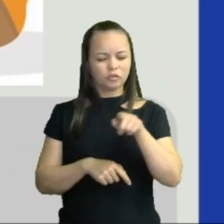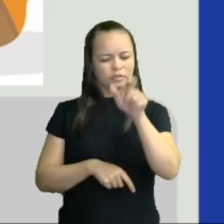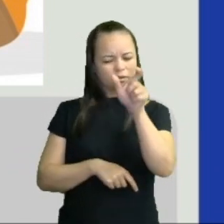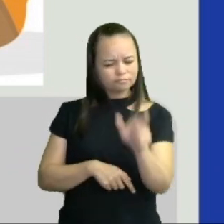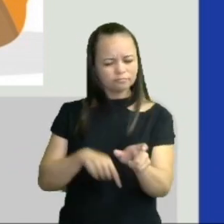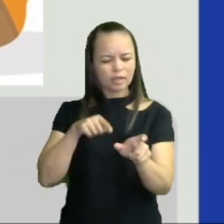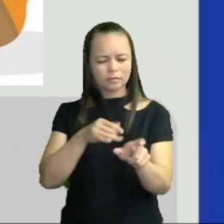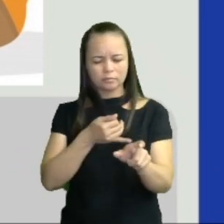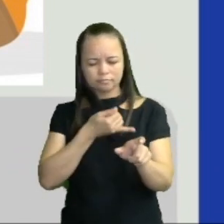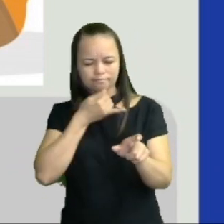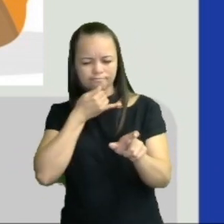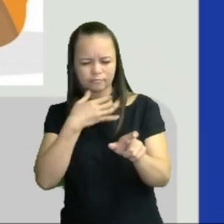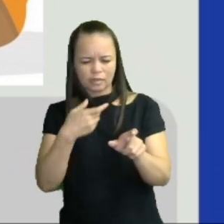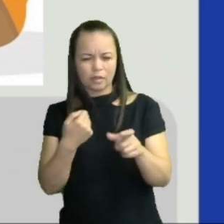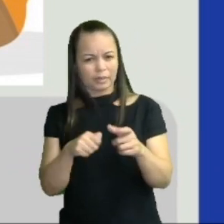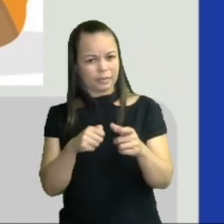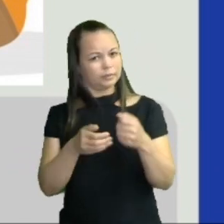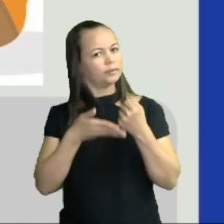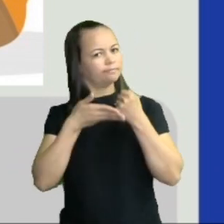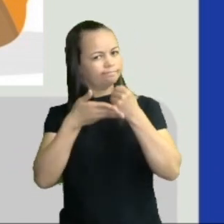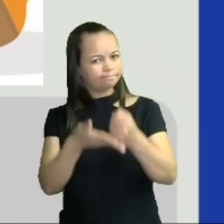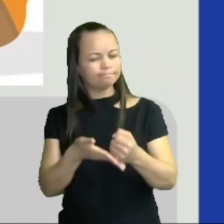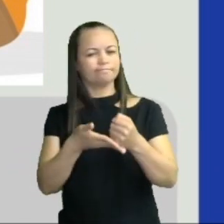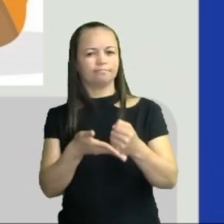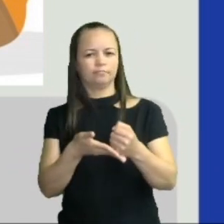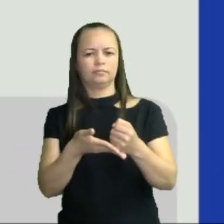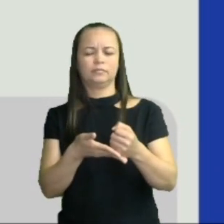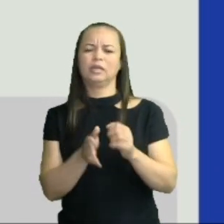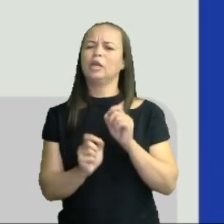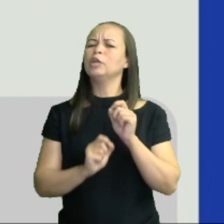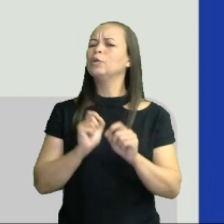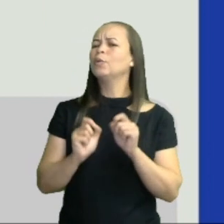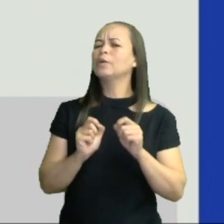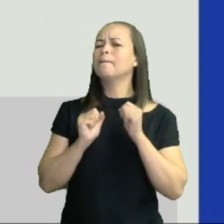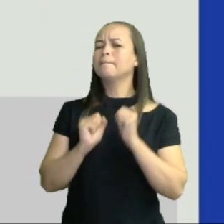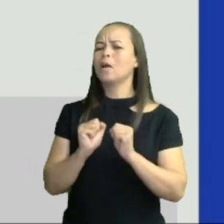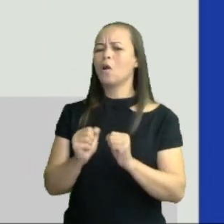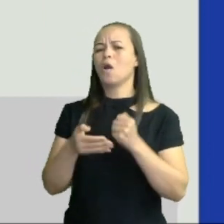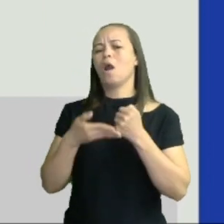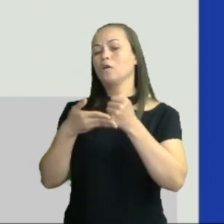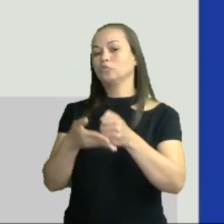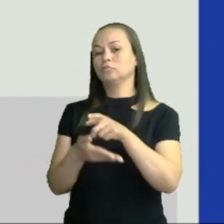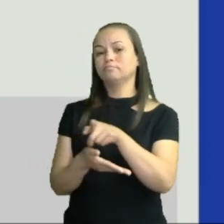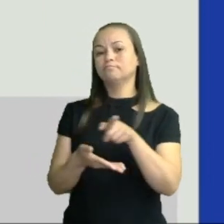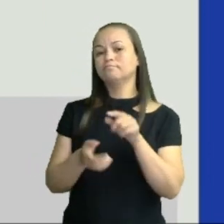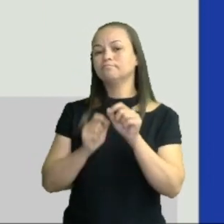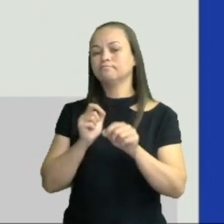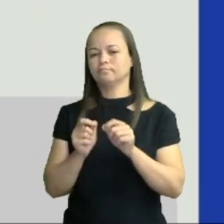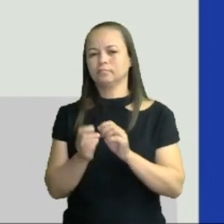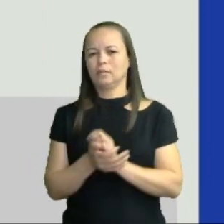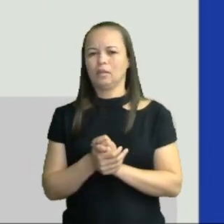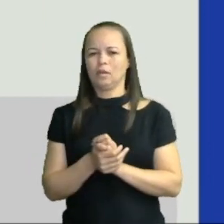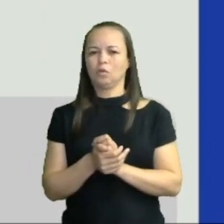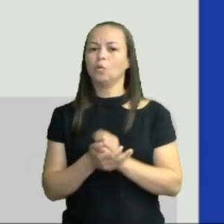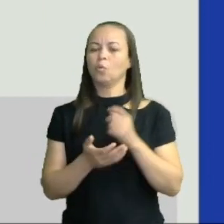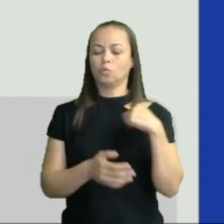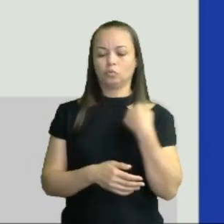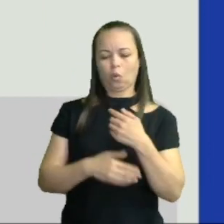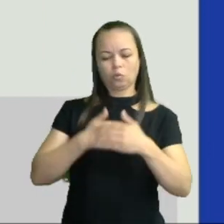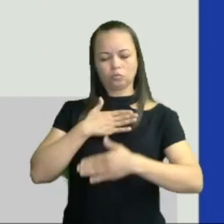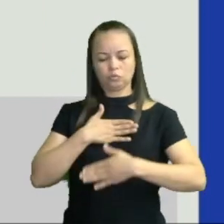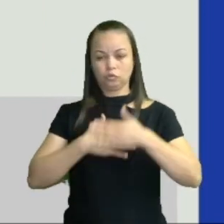está precisando de ajuda. E o que é que pode te ajudar? Devemos cuidar do nosso